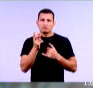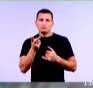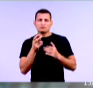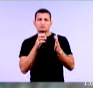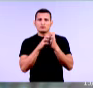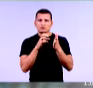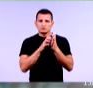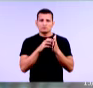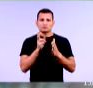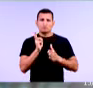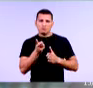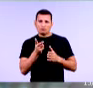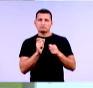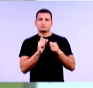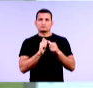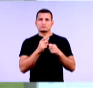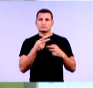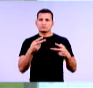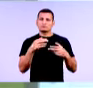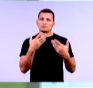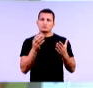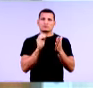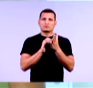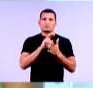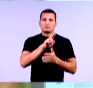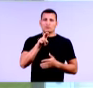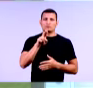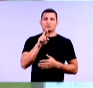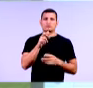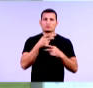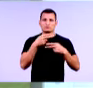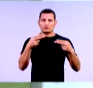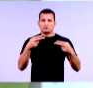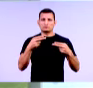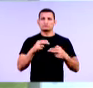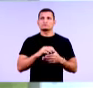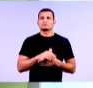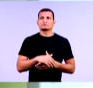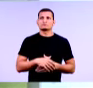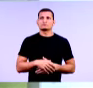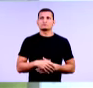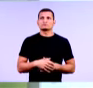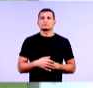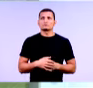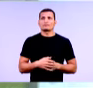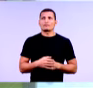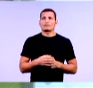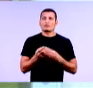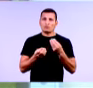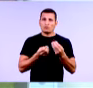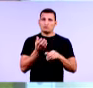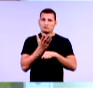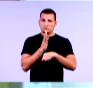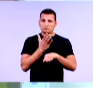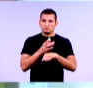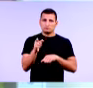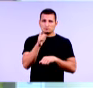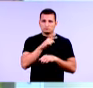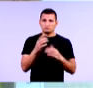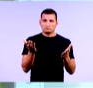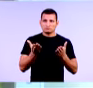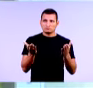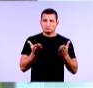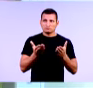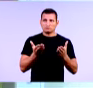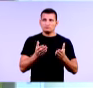tipo de objeto? Smartphones. Então eu já tenho. Gente, como atividade para vocês aqui agora, a